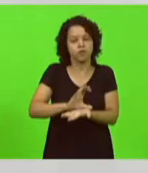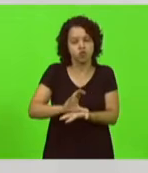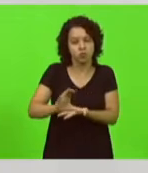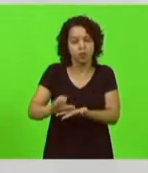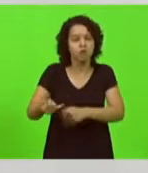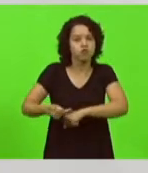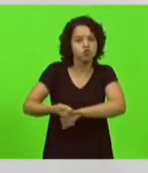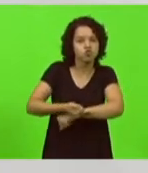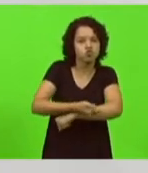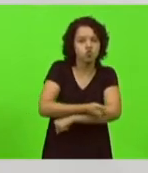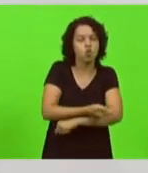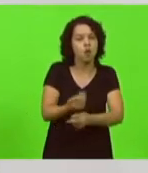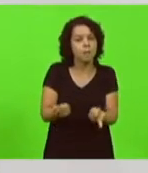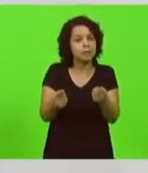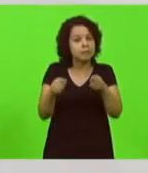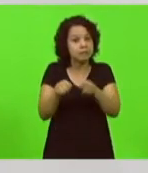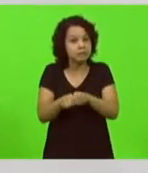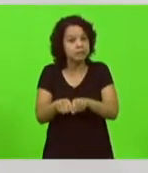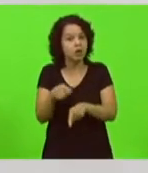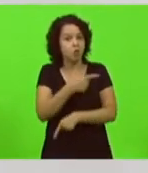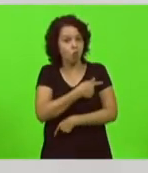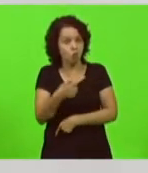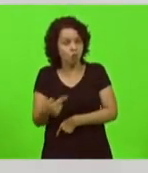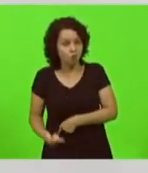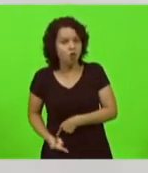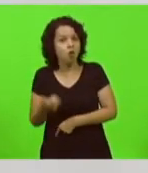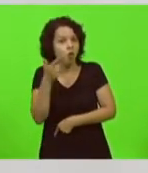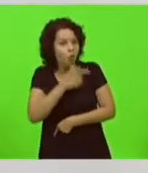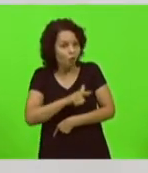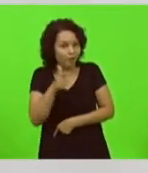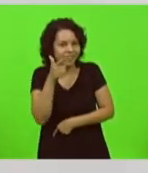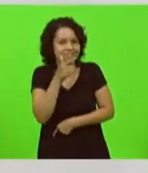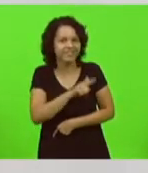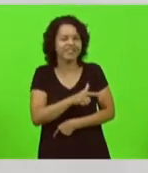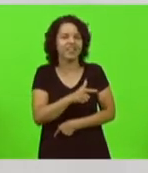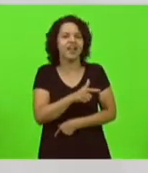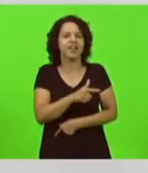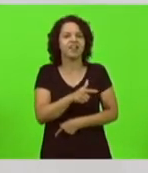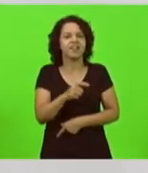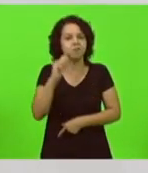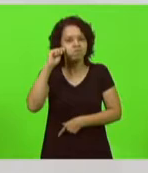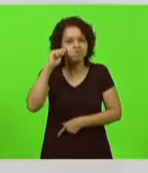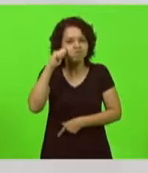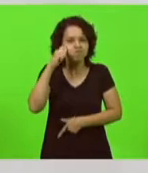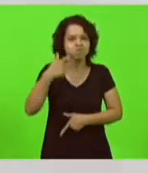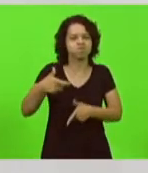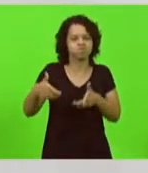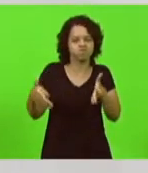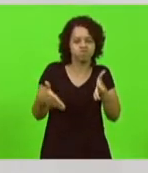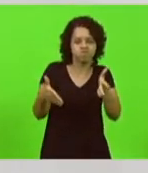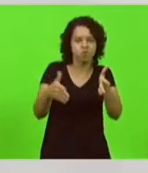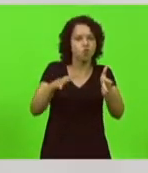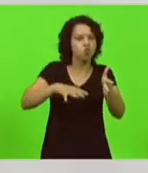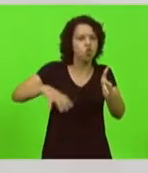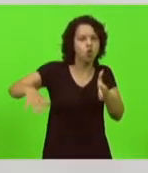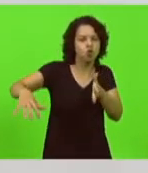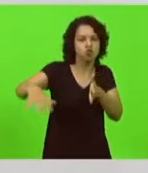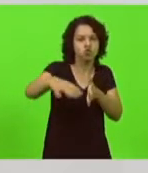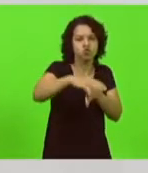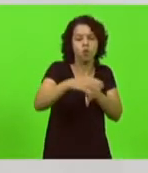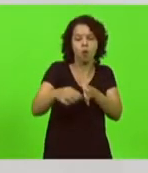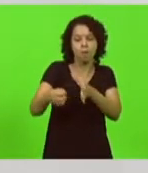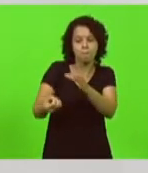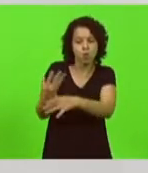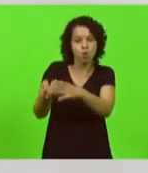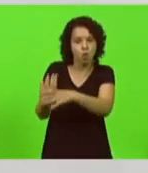governo, possibilitando implantação de usinas de asfalto em todas as regiões, permitindo que municípios acelerem